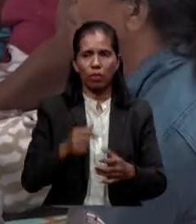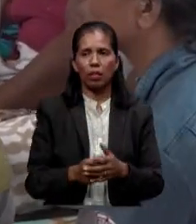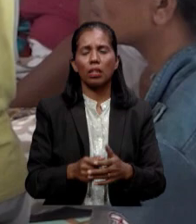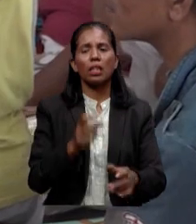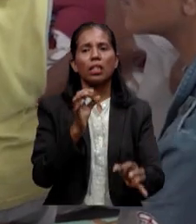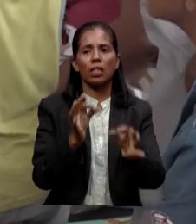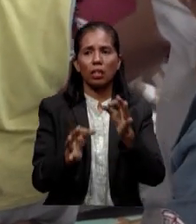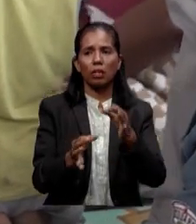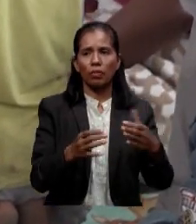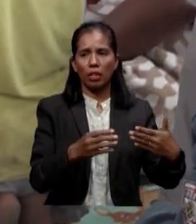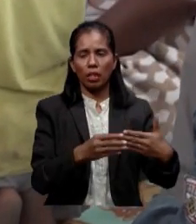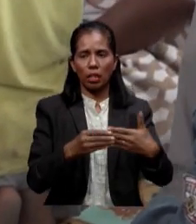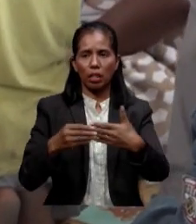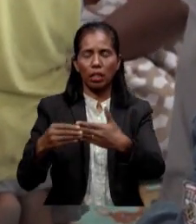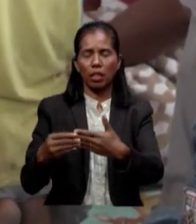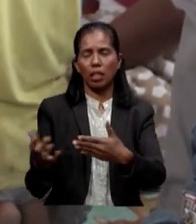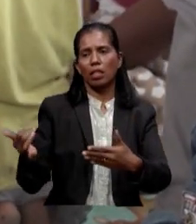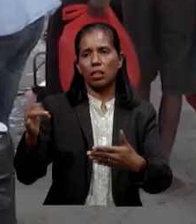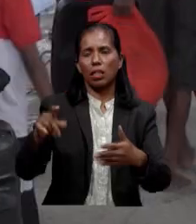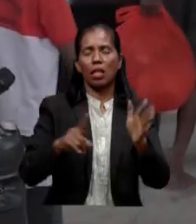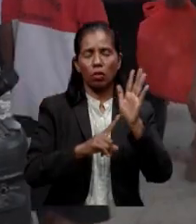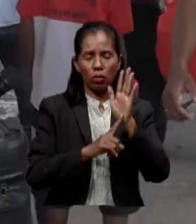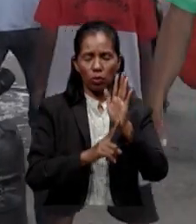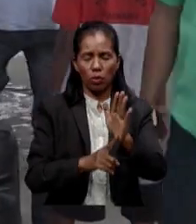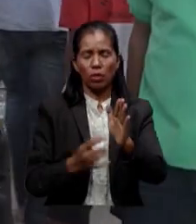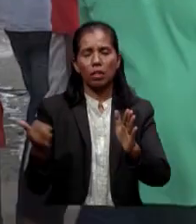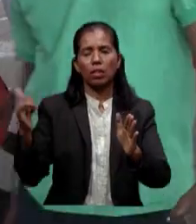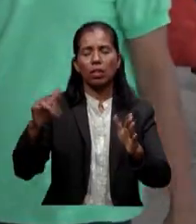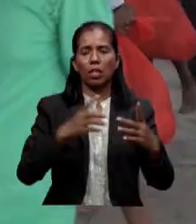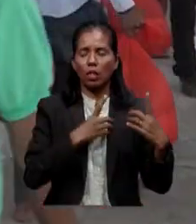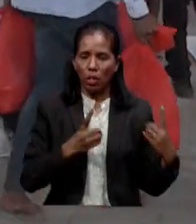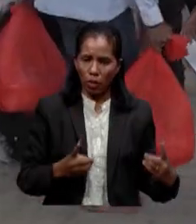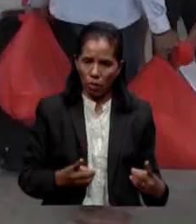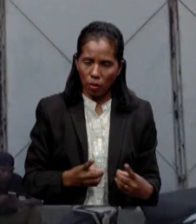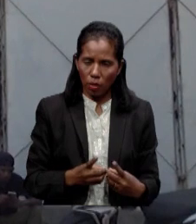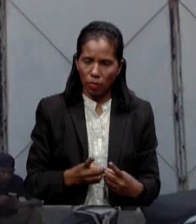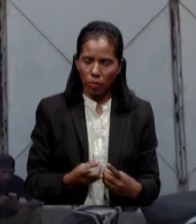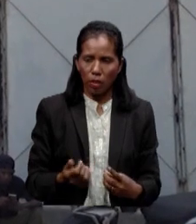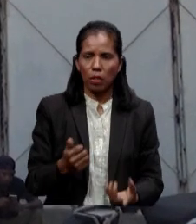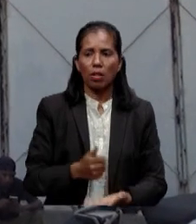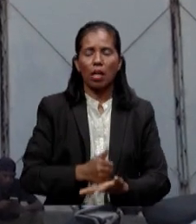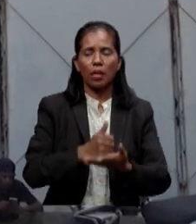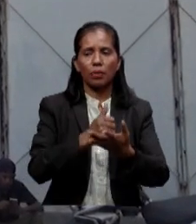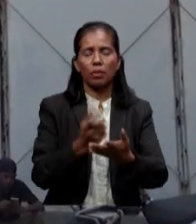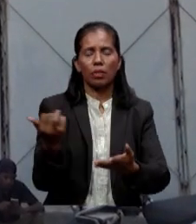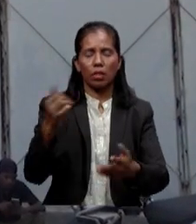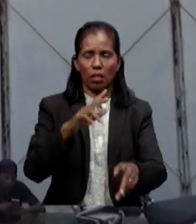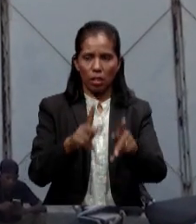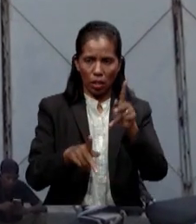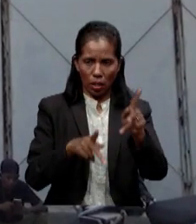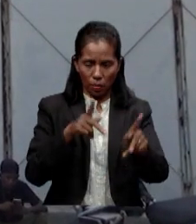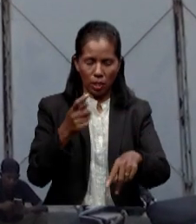líder sirne beha tudo sirne domin ba sirne povo para depois ba salva sirne povo e situação